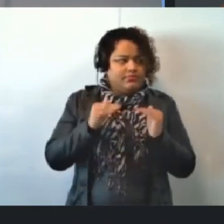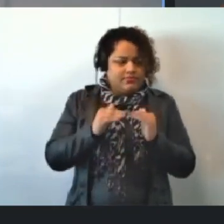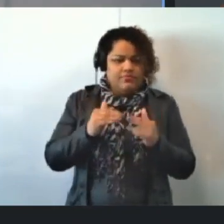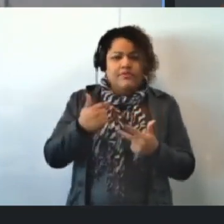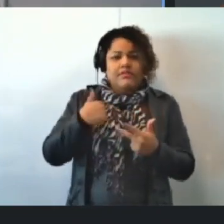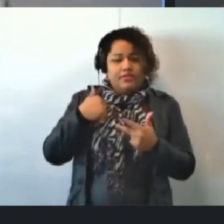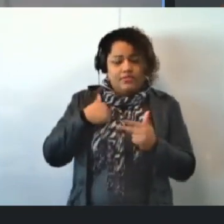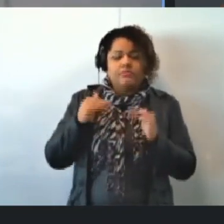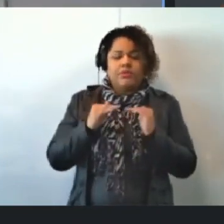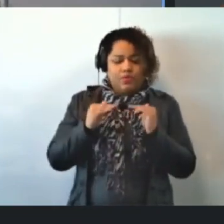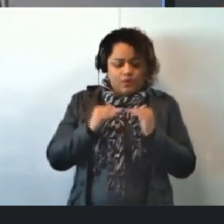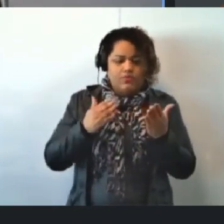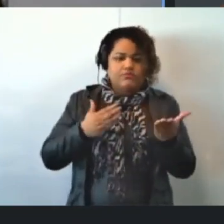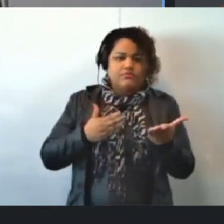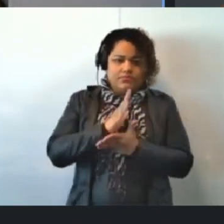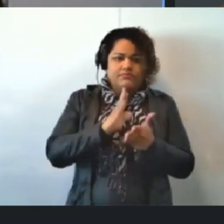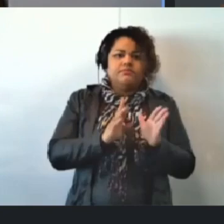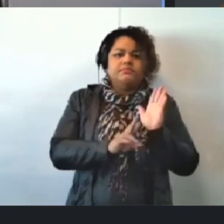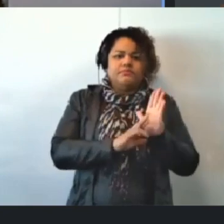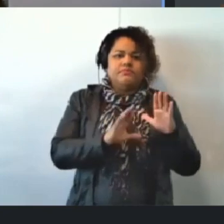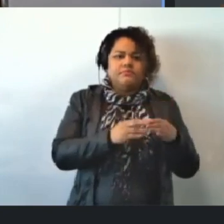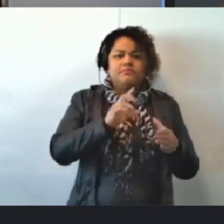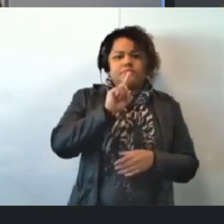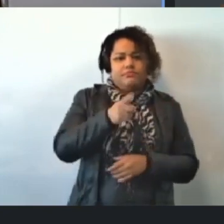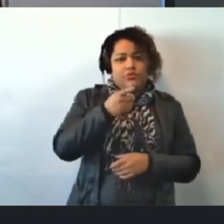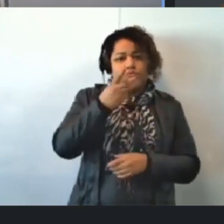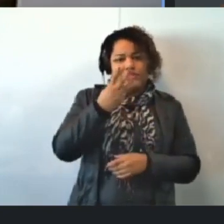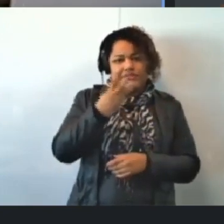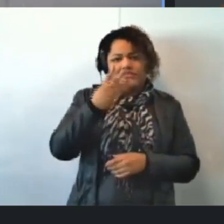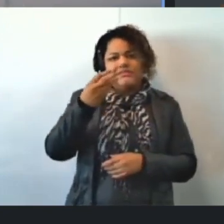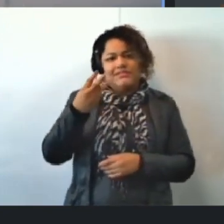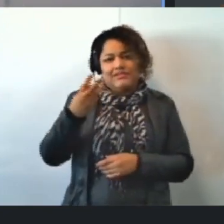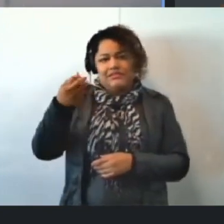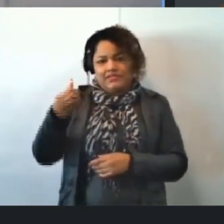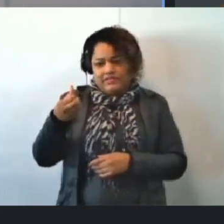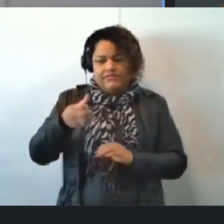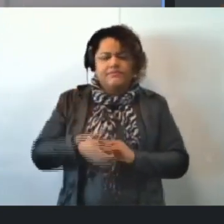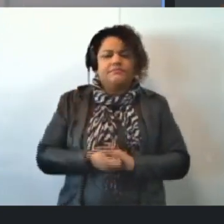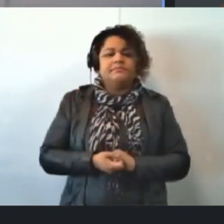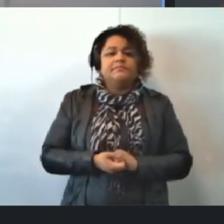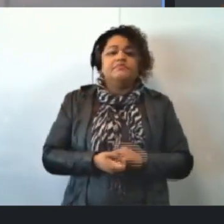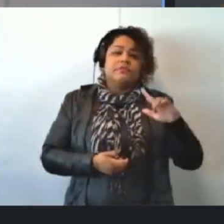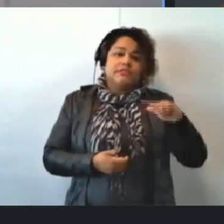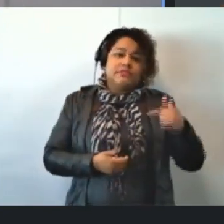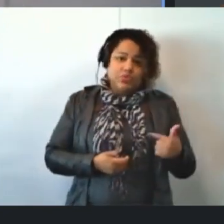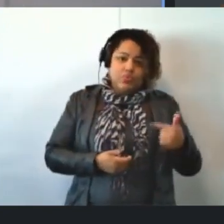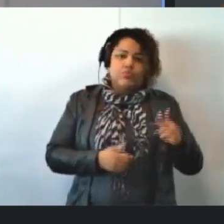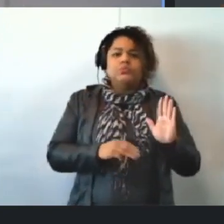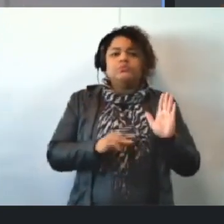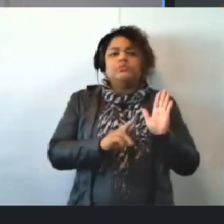está aprovado o requerimento 1336. Segundo, requerimento de comissão